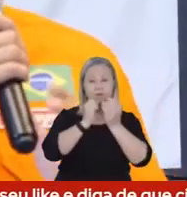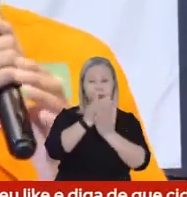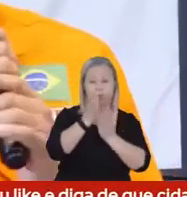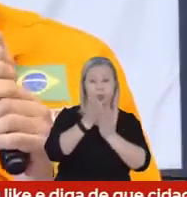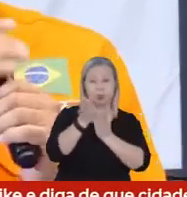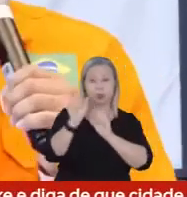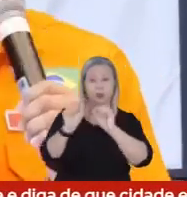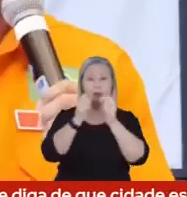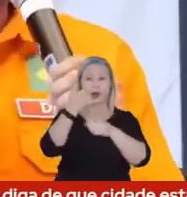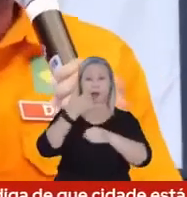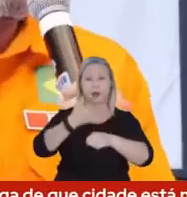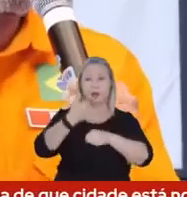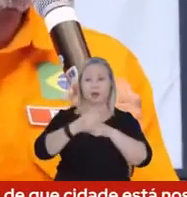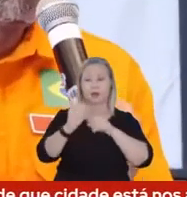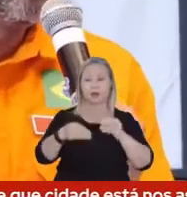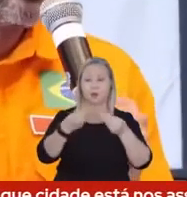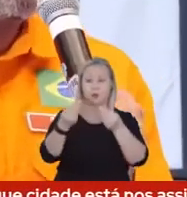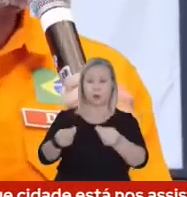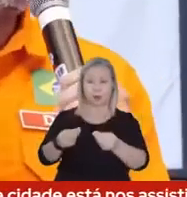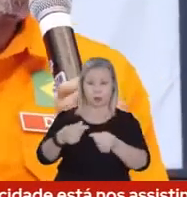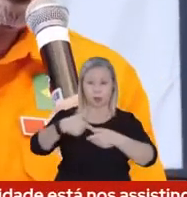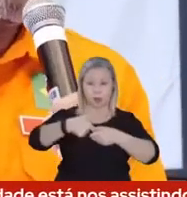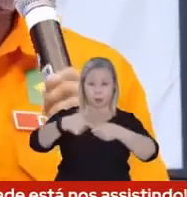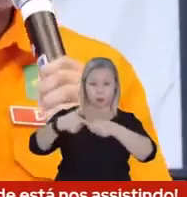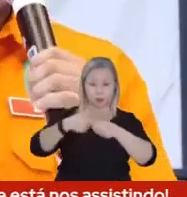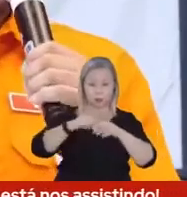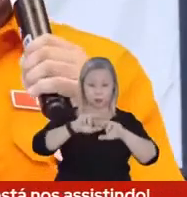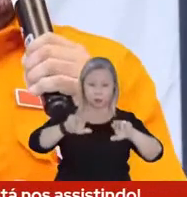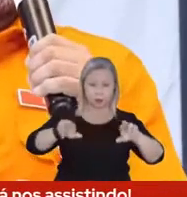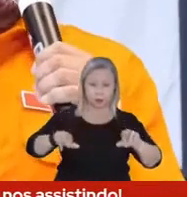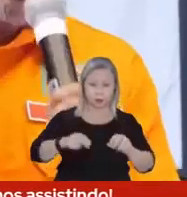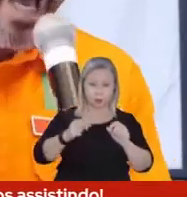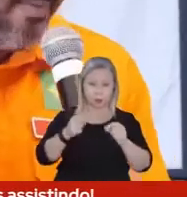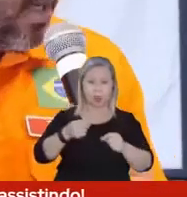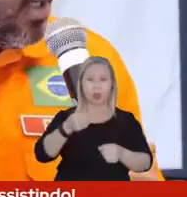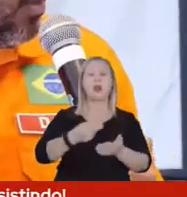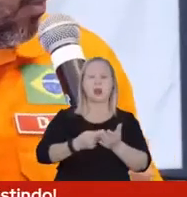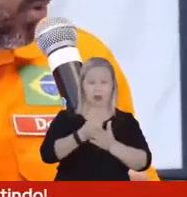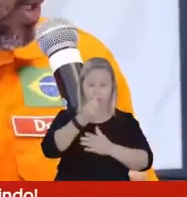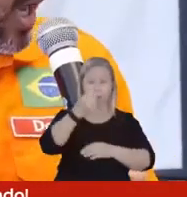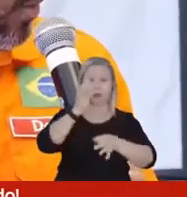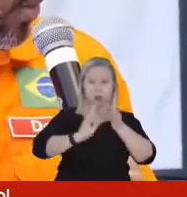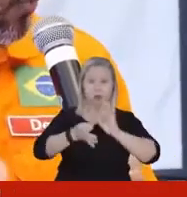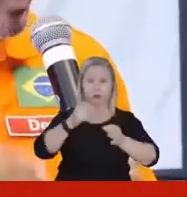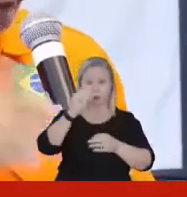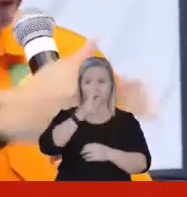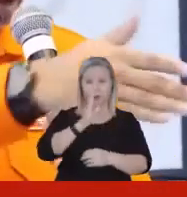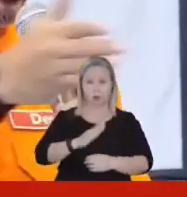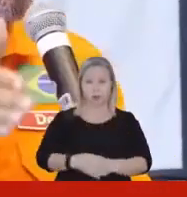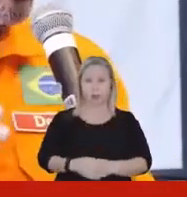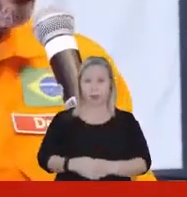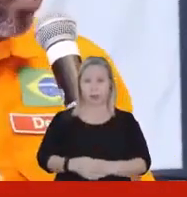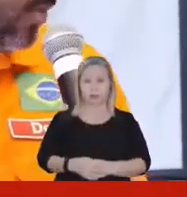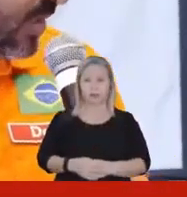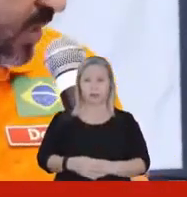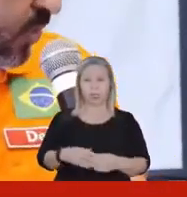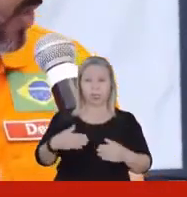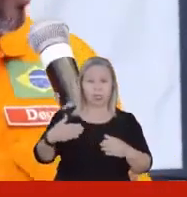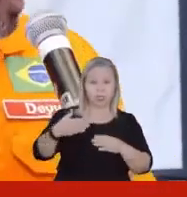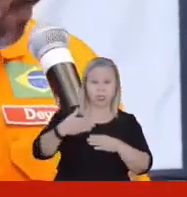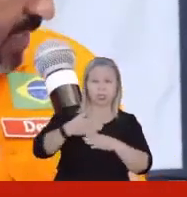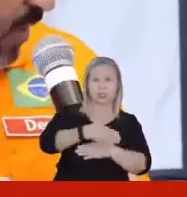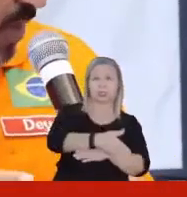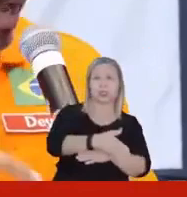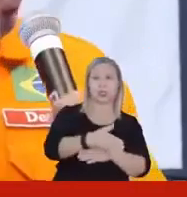à população brasileira. Dessa maneira lúdica, nós conseguimos furar a mídia. Por sinal, quando fazemos essas ações em todo o